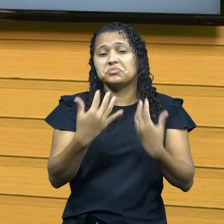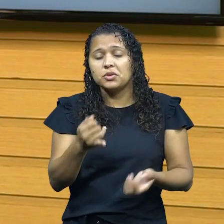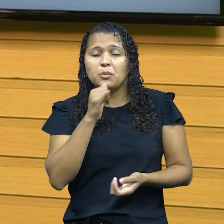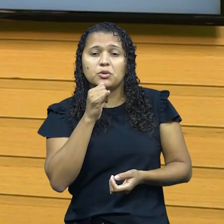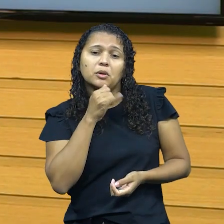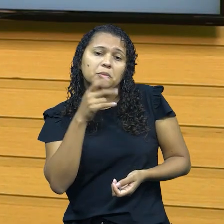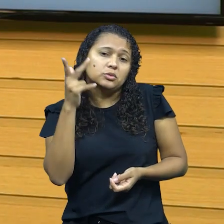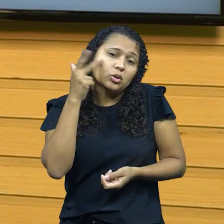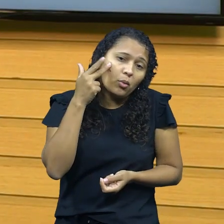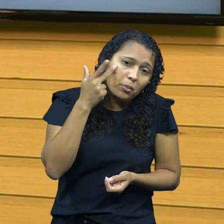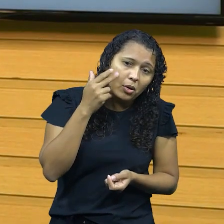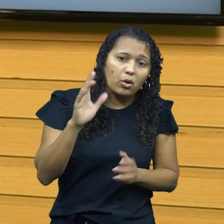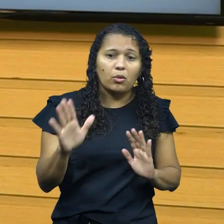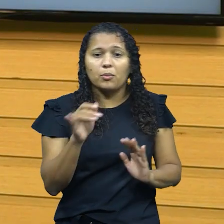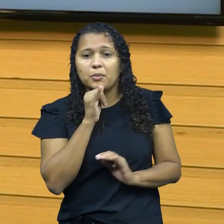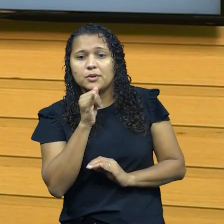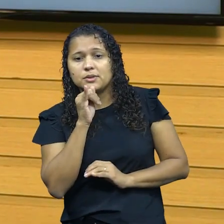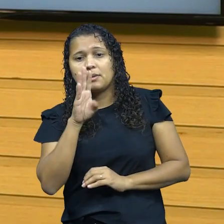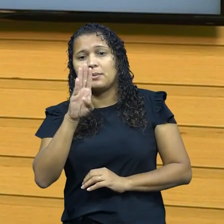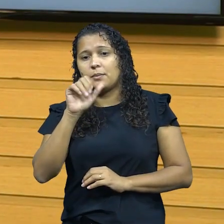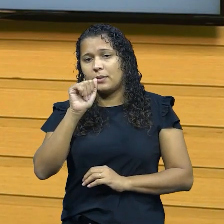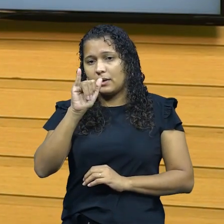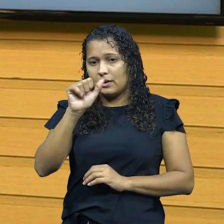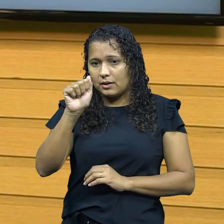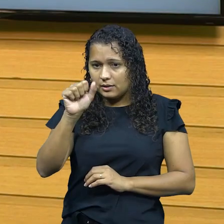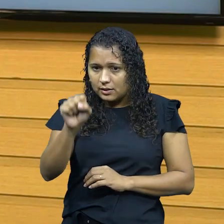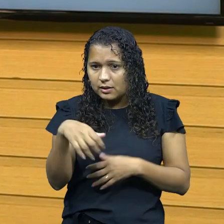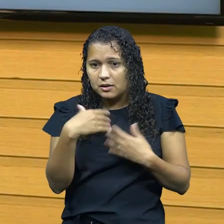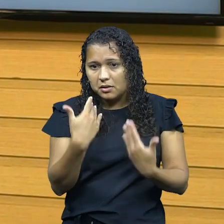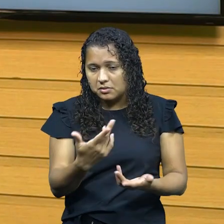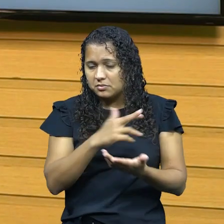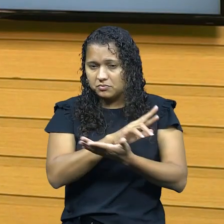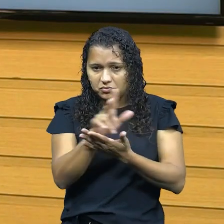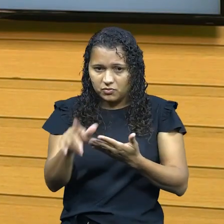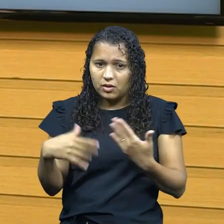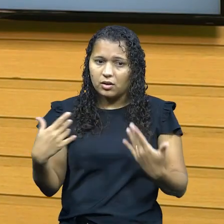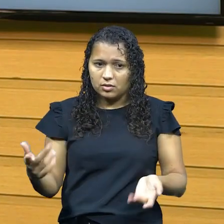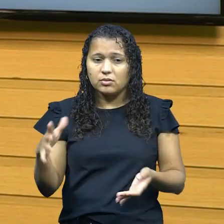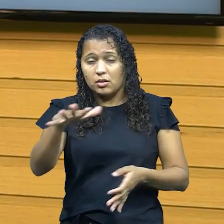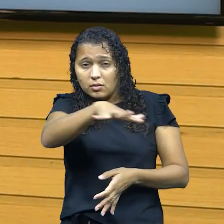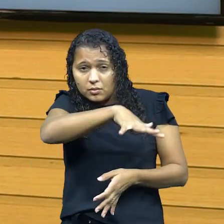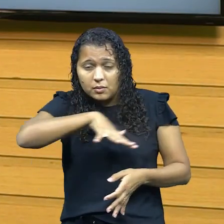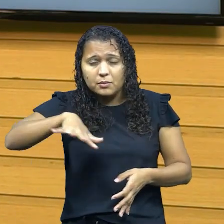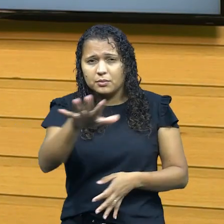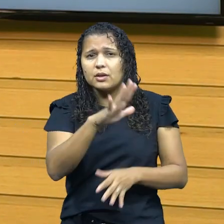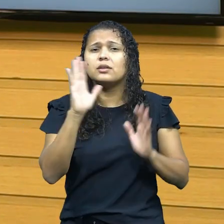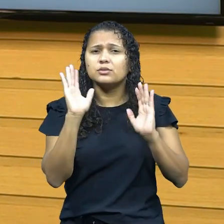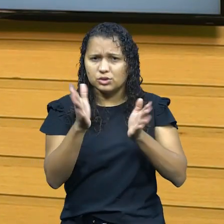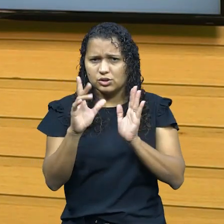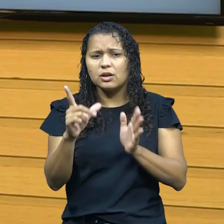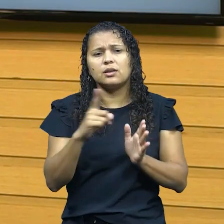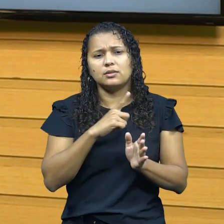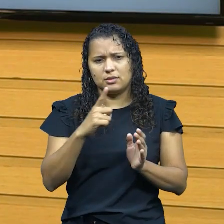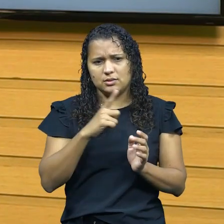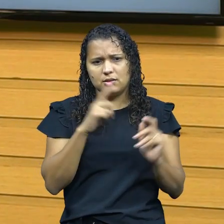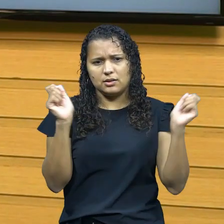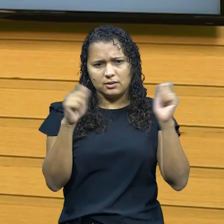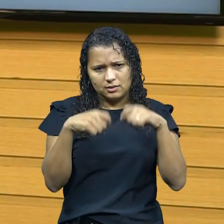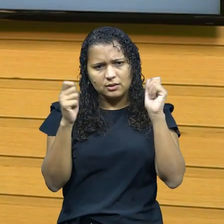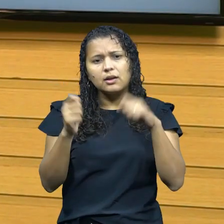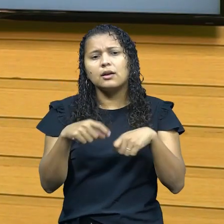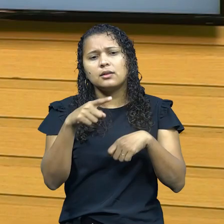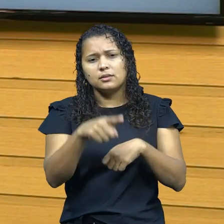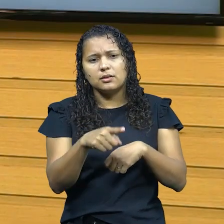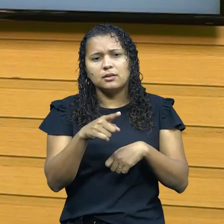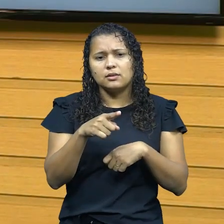seja de forma natural, como eu acabei de falar, como as baías e enseadas, ou seja, um ambiente que ele já propicia, é um ambiente que ele já